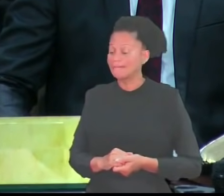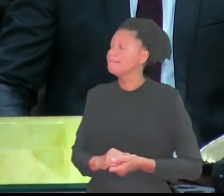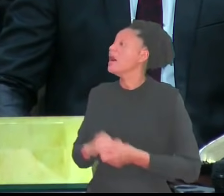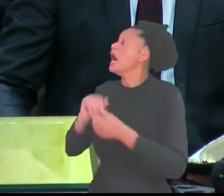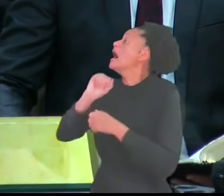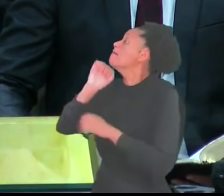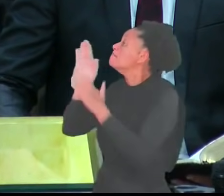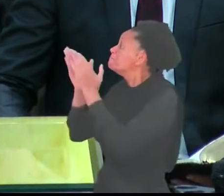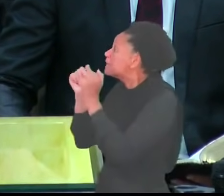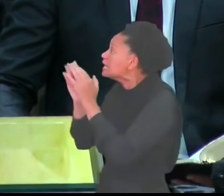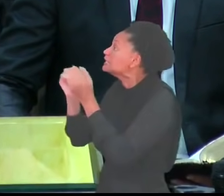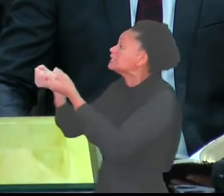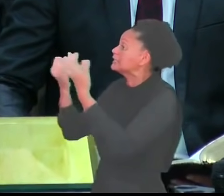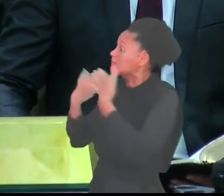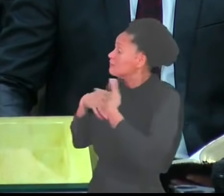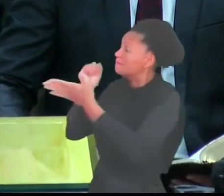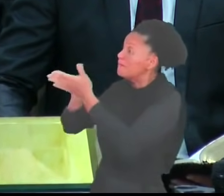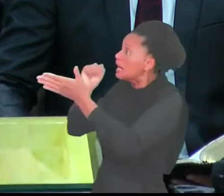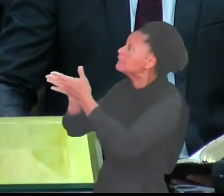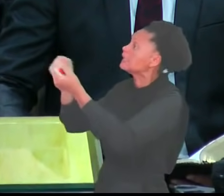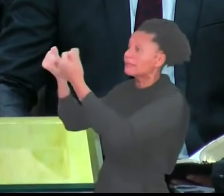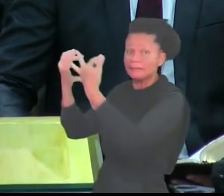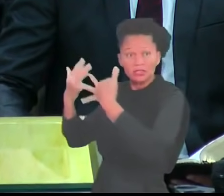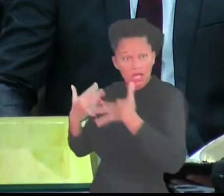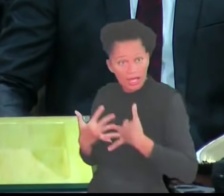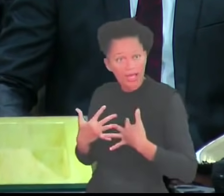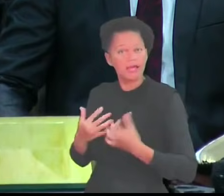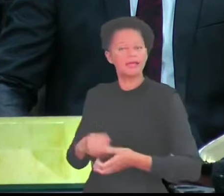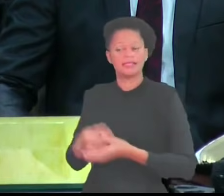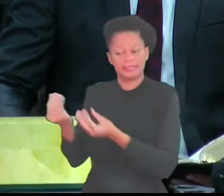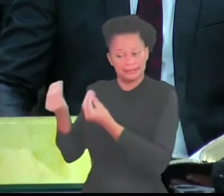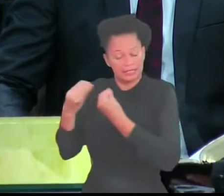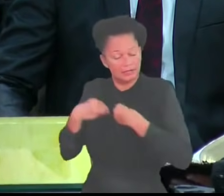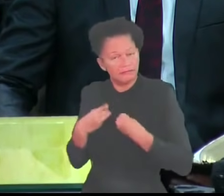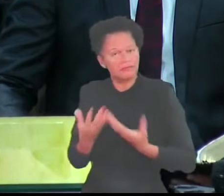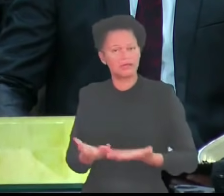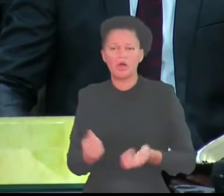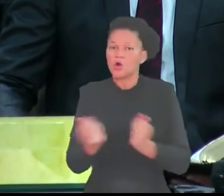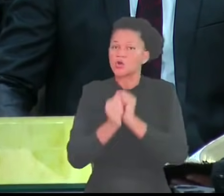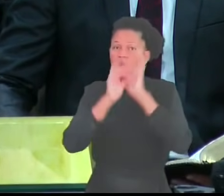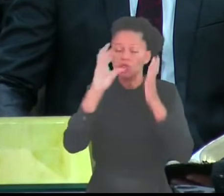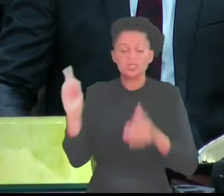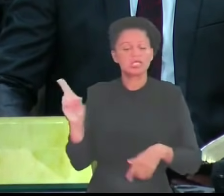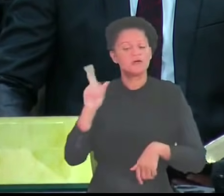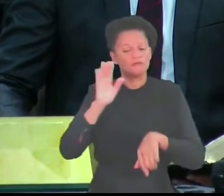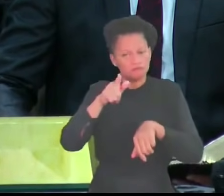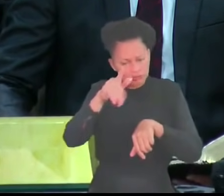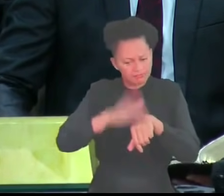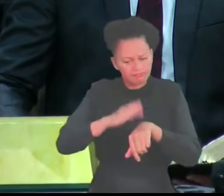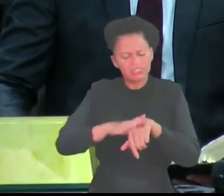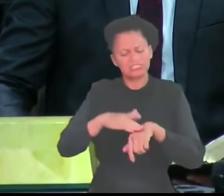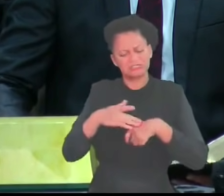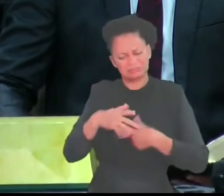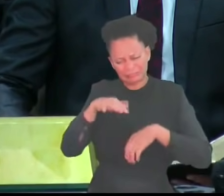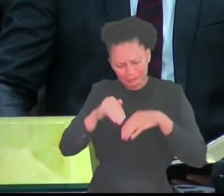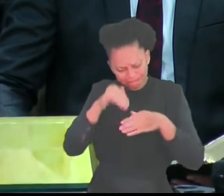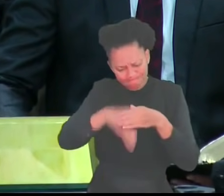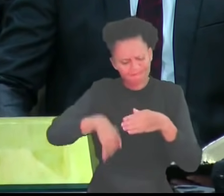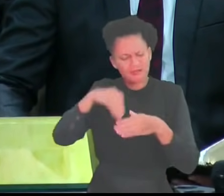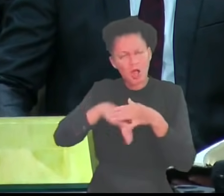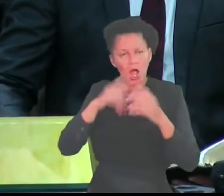dá-se-vos-á. Batei, abri-se-vos-á. Glória a Deus. Você precisa cavar, meu irmão. Olha para